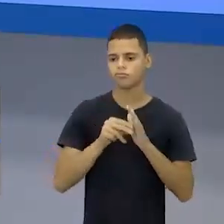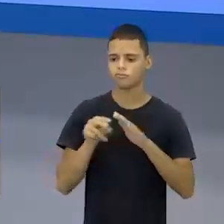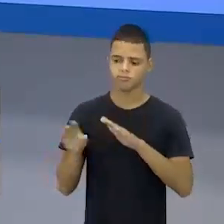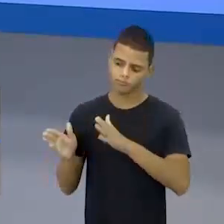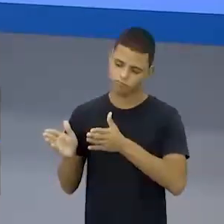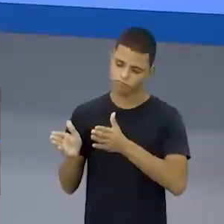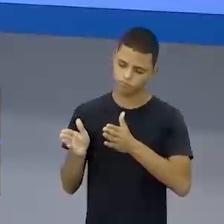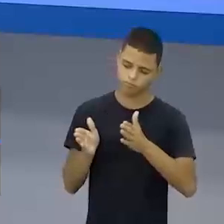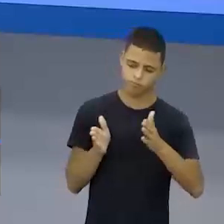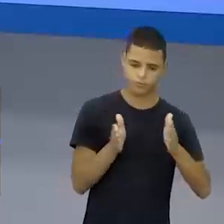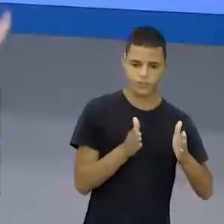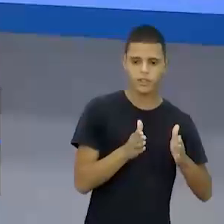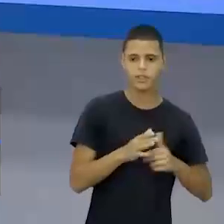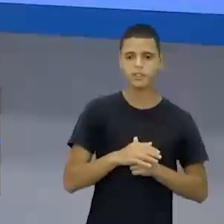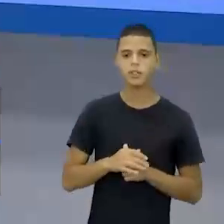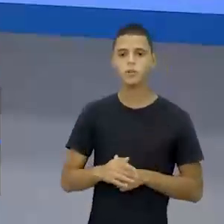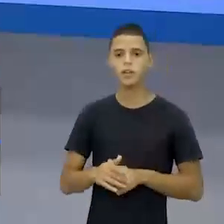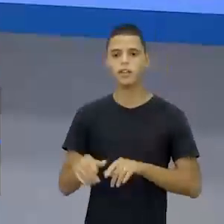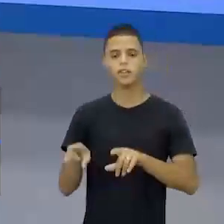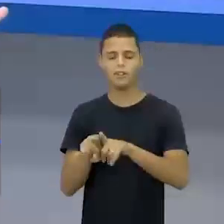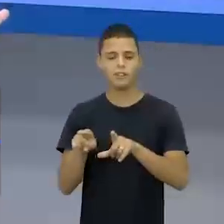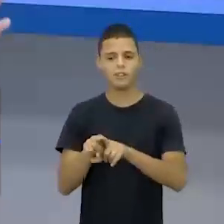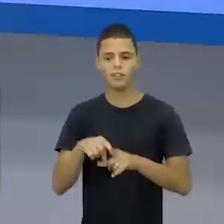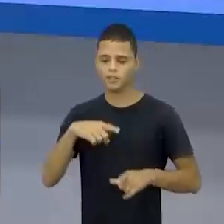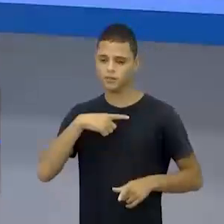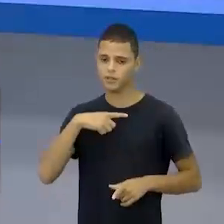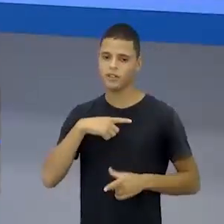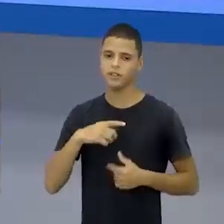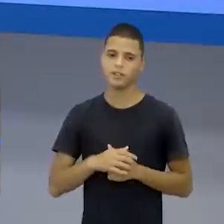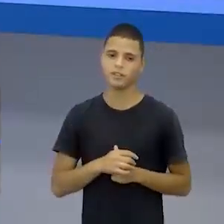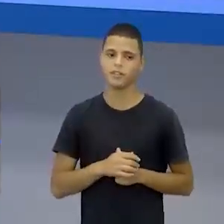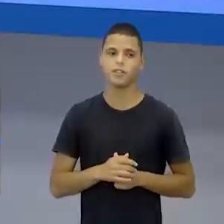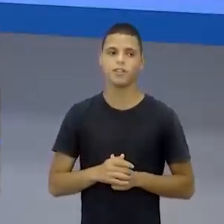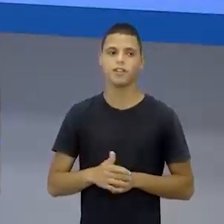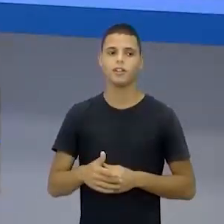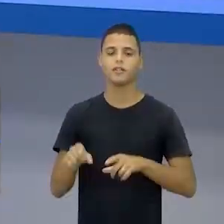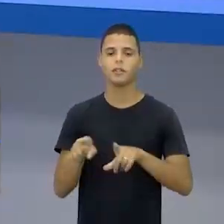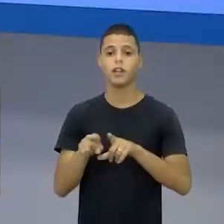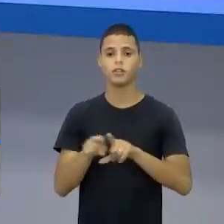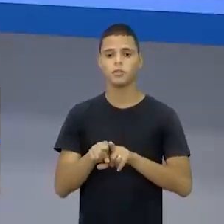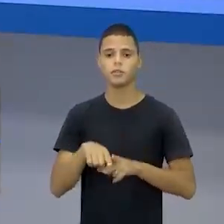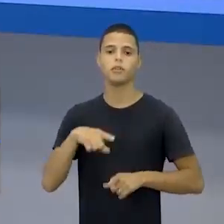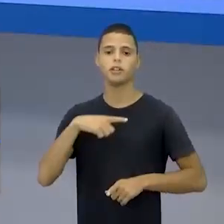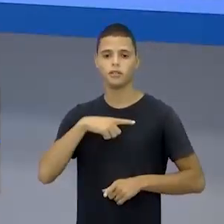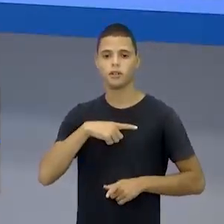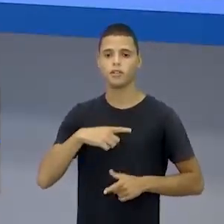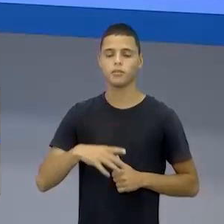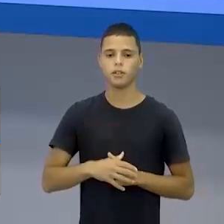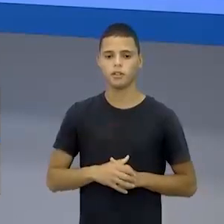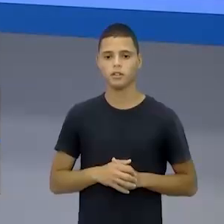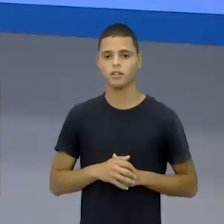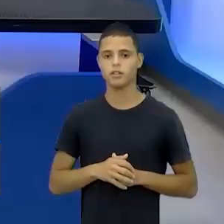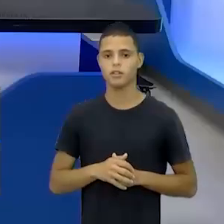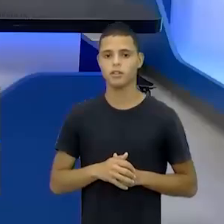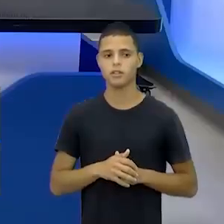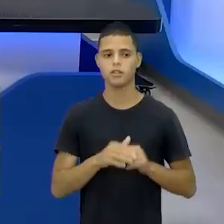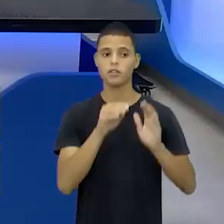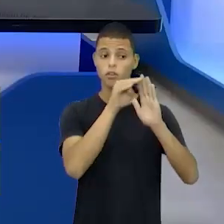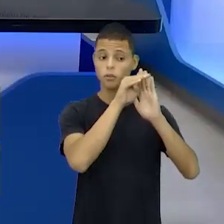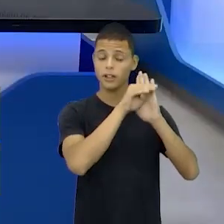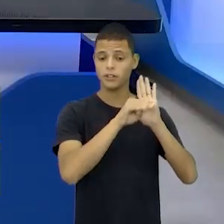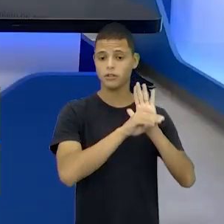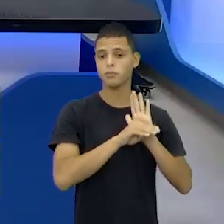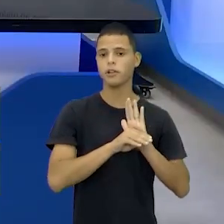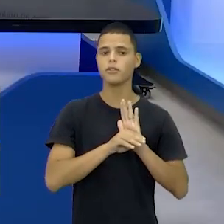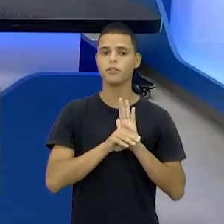todas essas coisas, informações variadas, desde taxa fixa, variável, tudo aquilo. Exato. Ele vai ter que olhar lá para aquela... e perceber